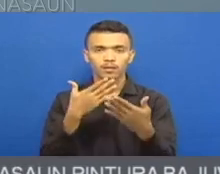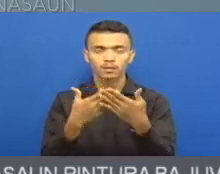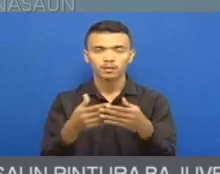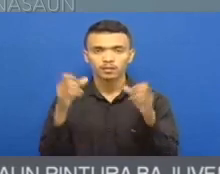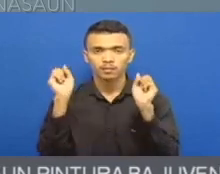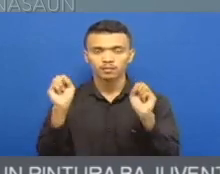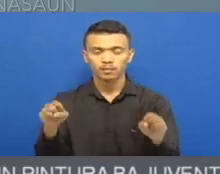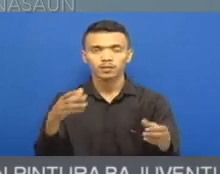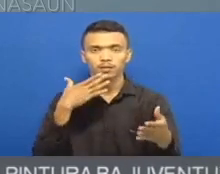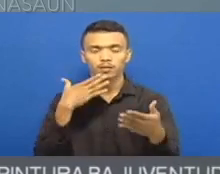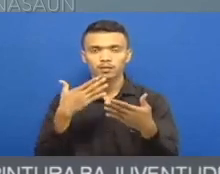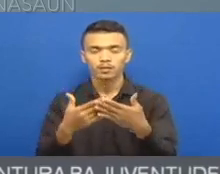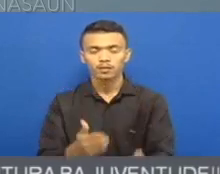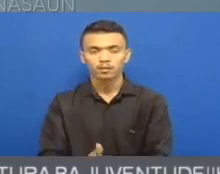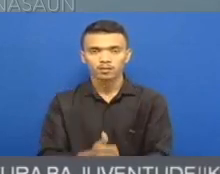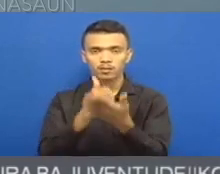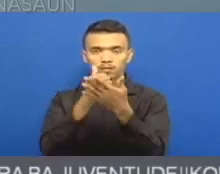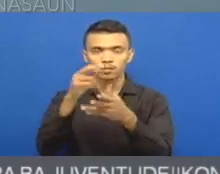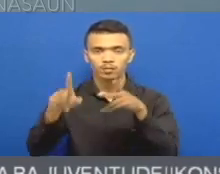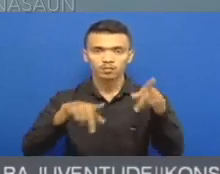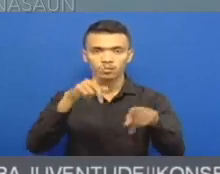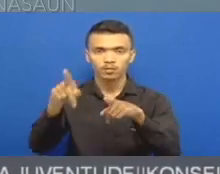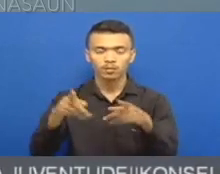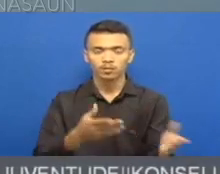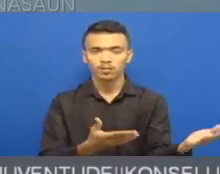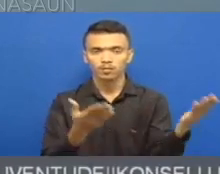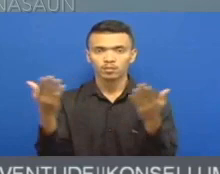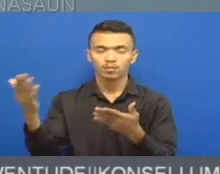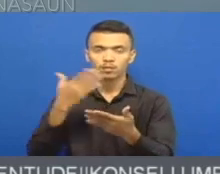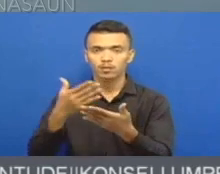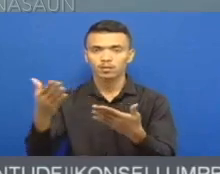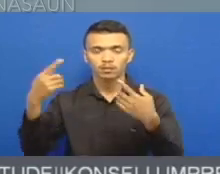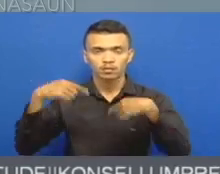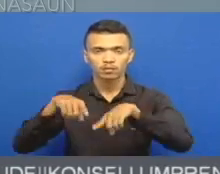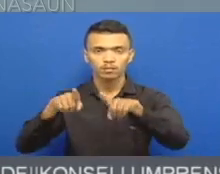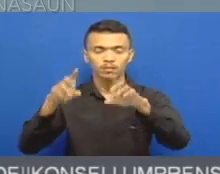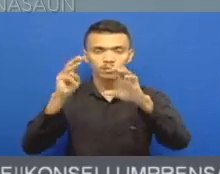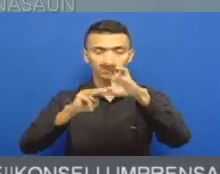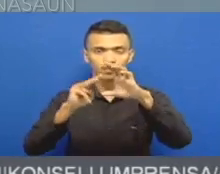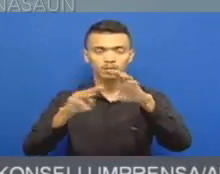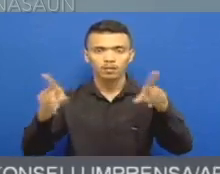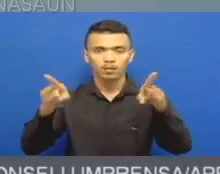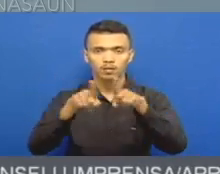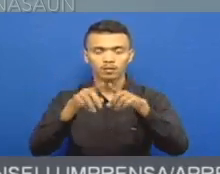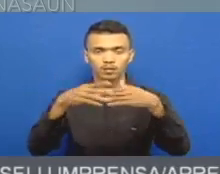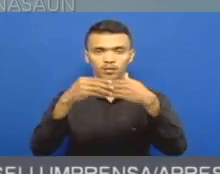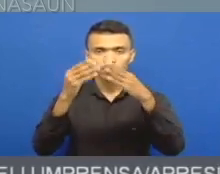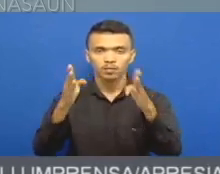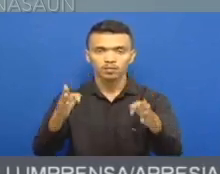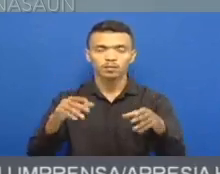beli sufisiente ona fasilita minia komunidade beli lori minia produk lokal bahaya mercadoria udara nesha otoridade